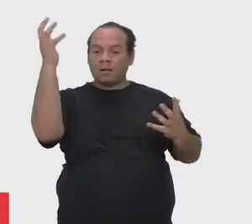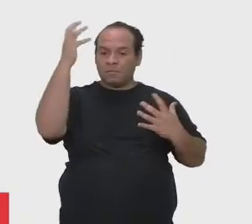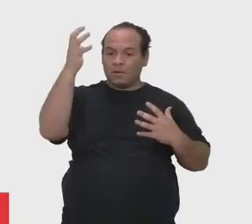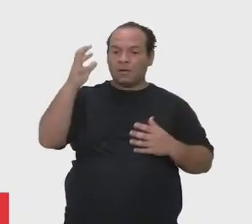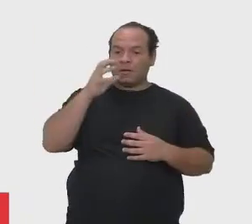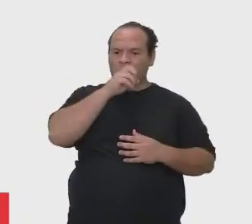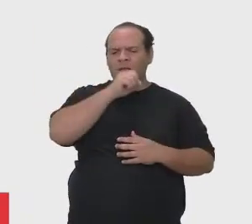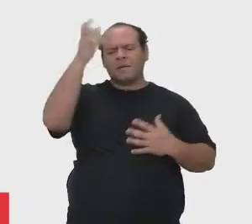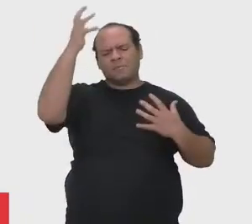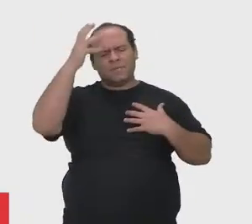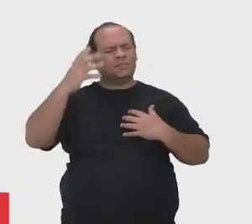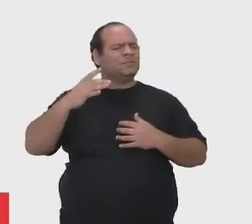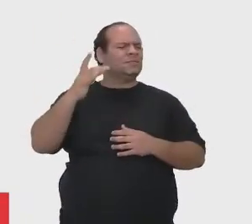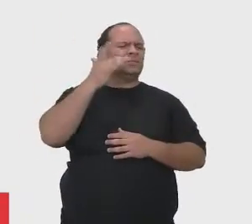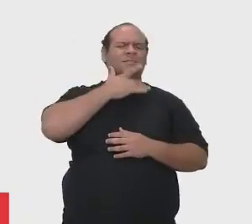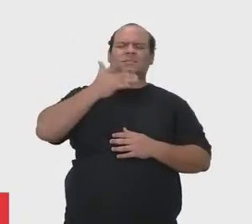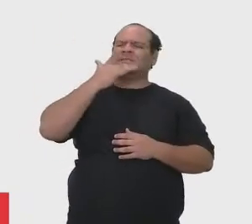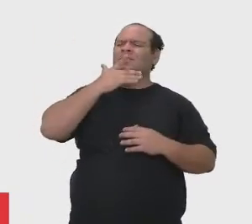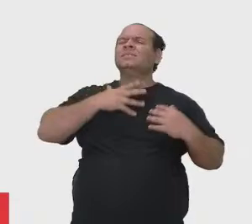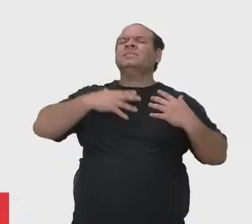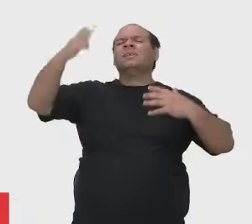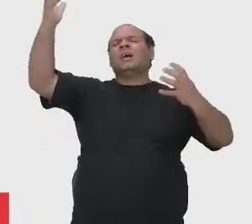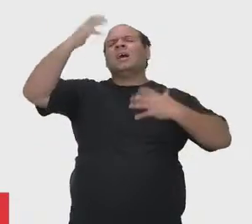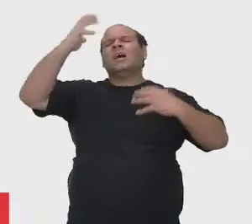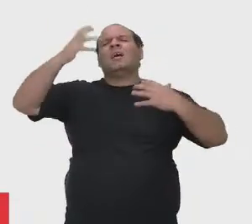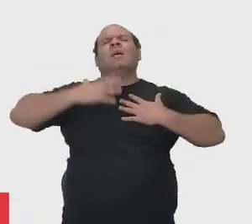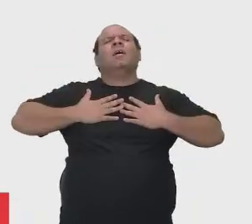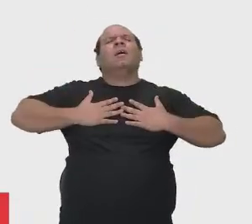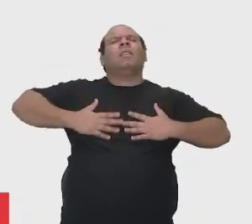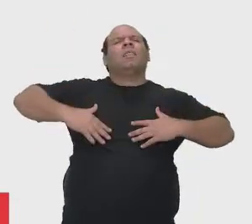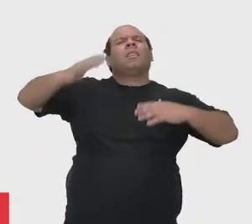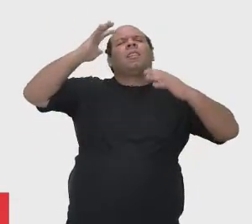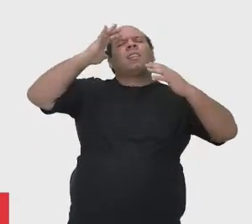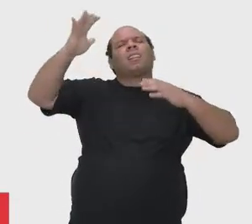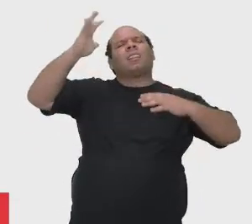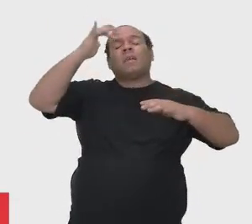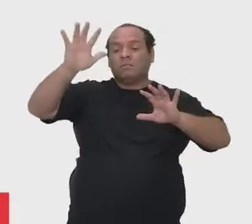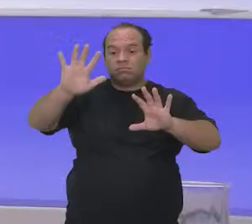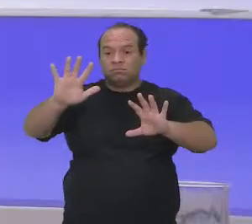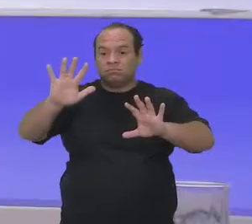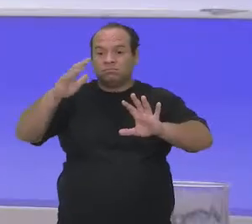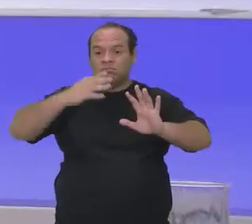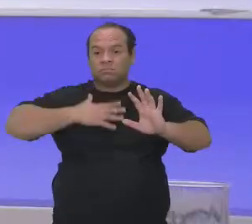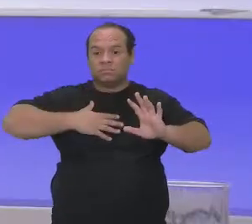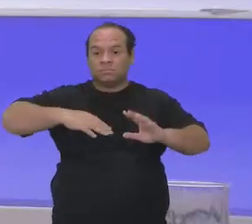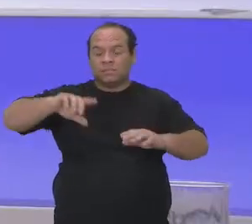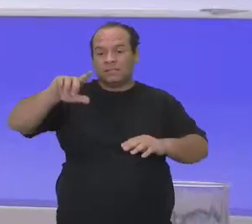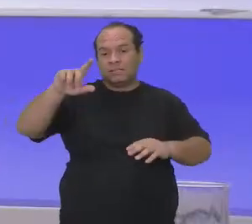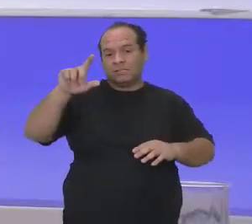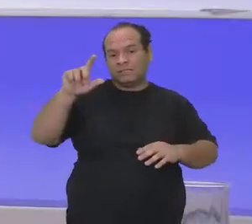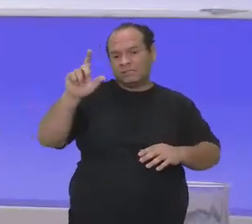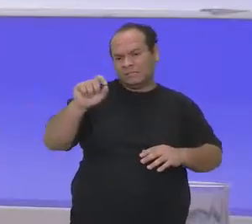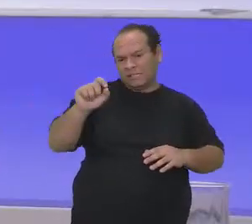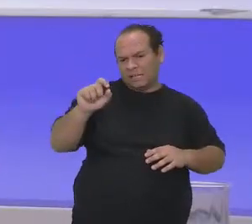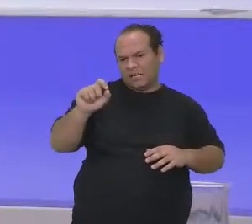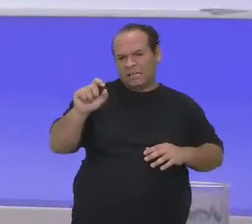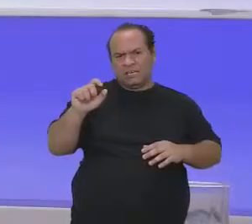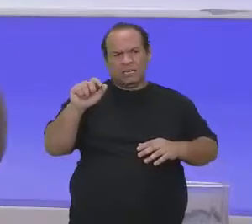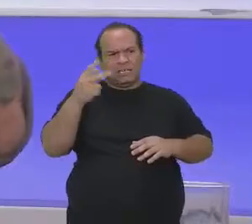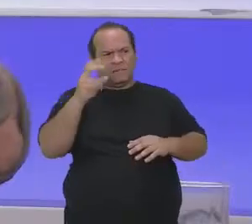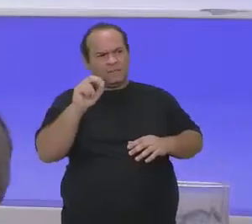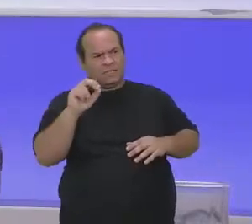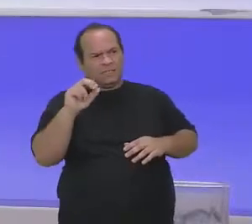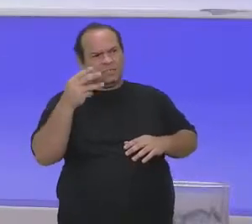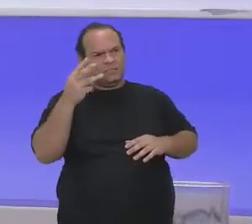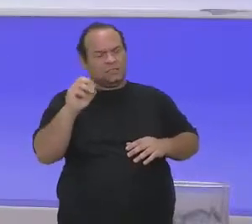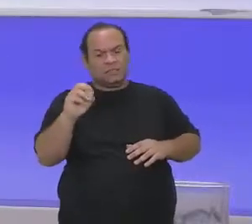banho é maravilhoso, né, gente? Não tem como, né? Mas vamos refletir, tipo, não precisa de 10 minutos num banho, não. O banho, ele